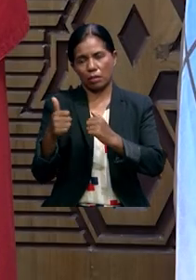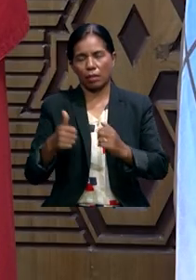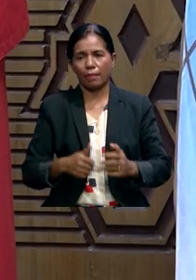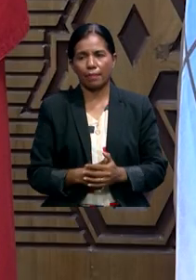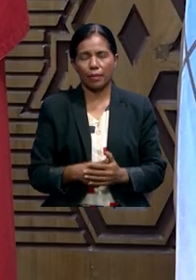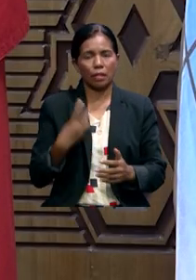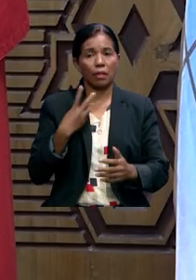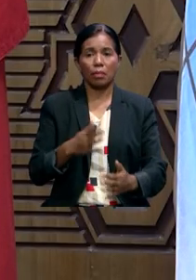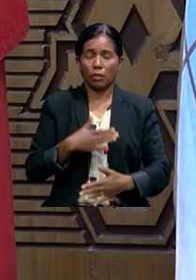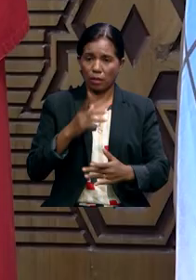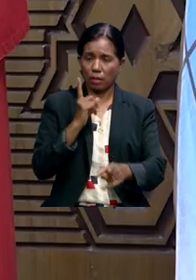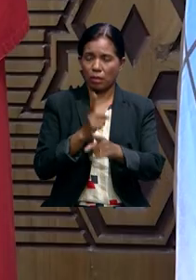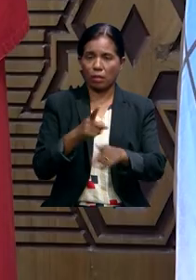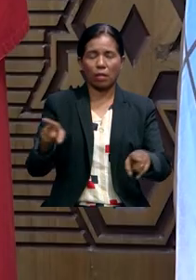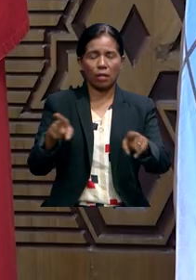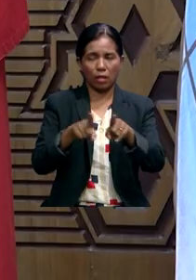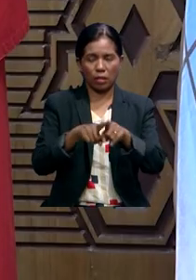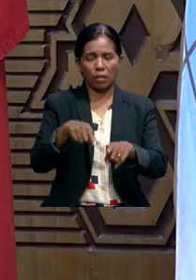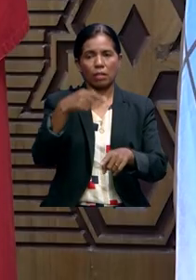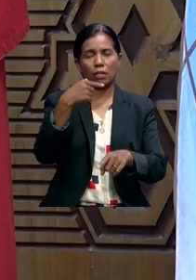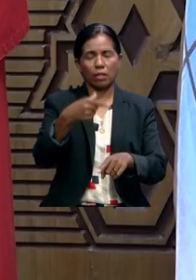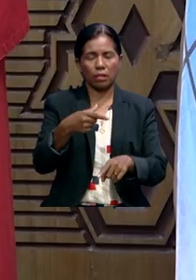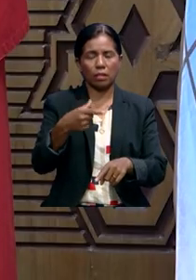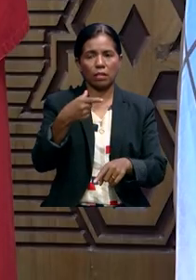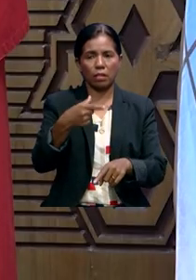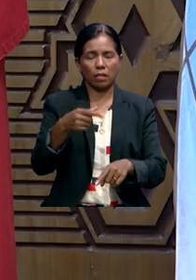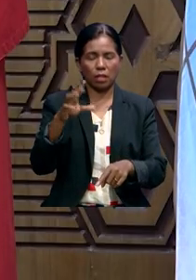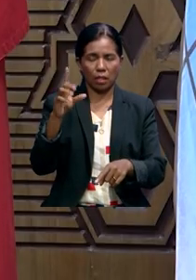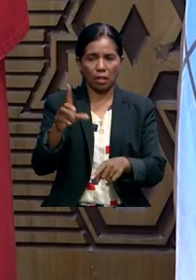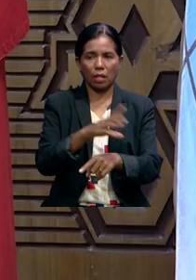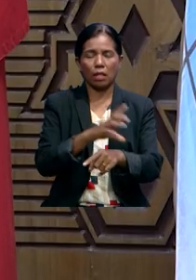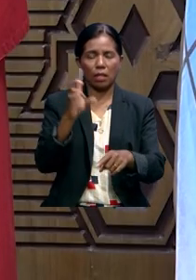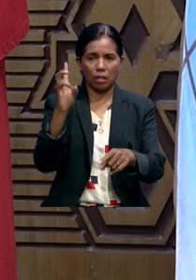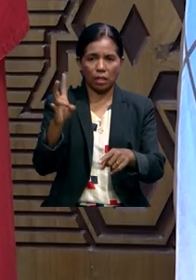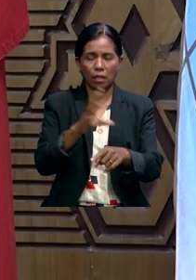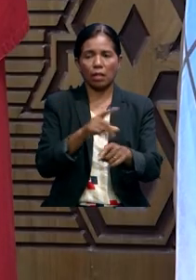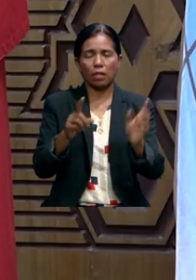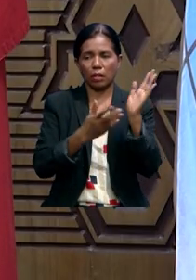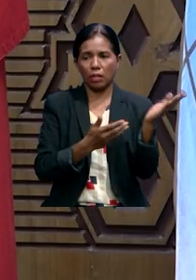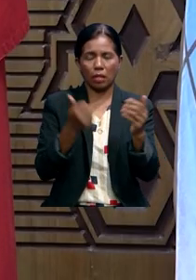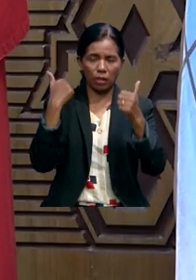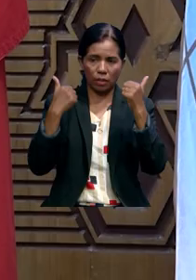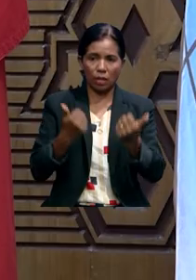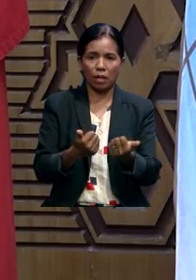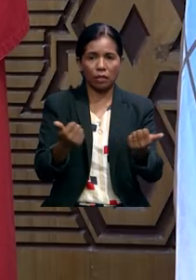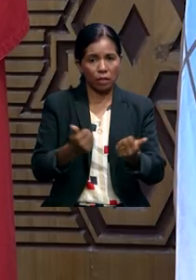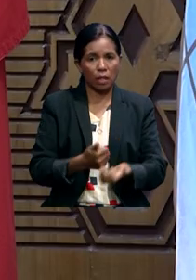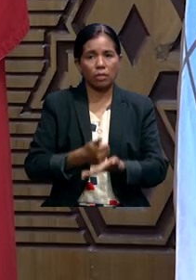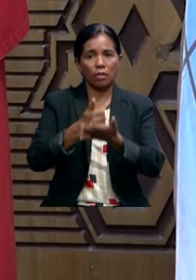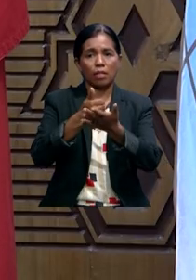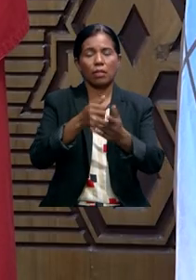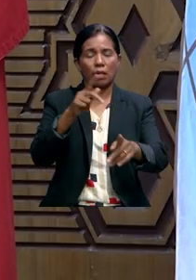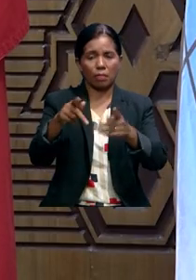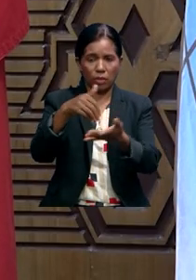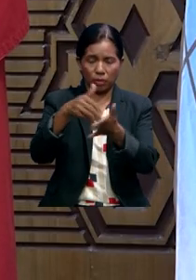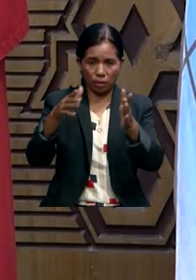ami konten di tebe sanesan fundasang ZX hau hatete katak nia seilori asosiasang idane ajuda atu patrosinya estudante Timoroan